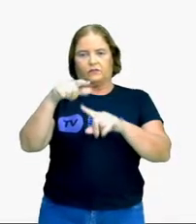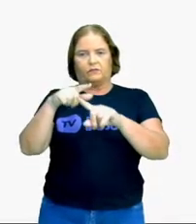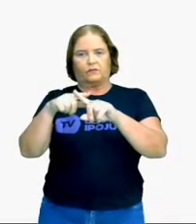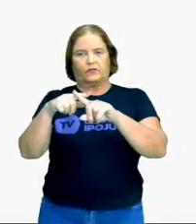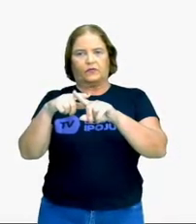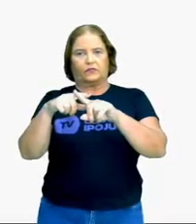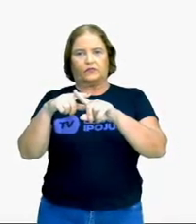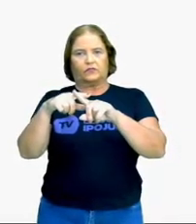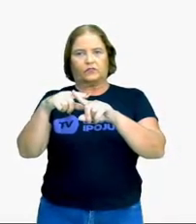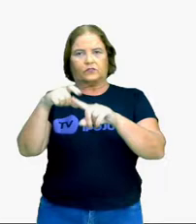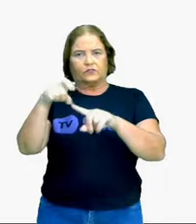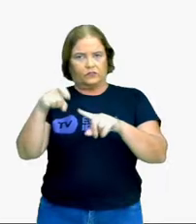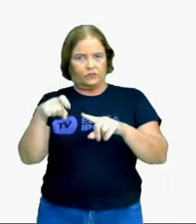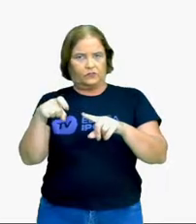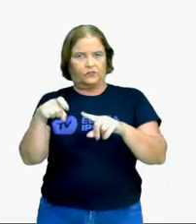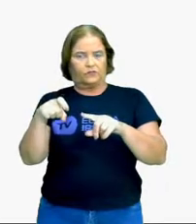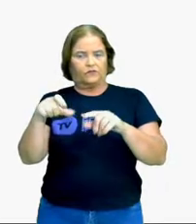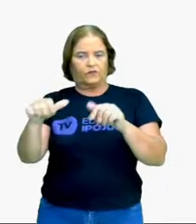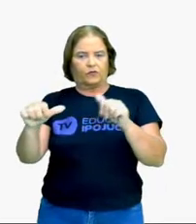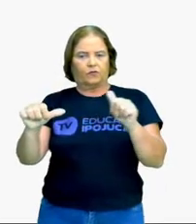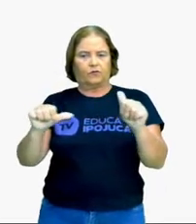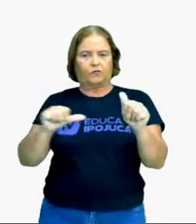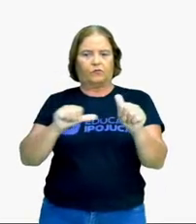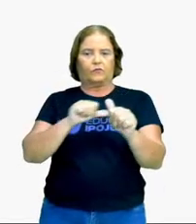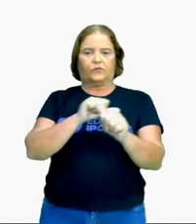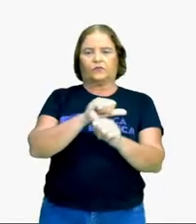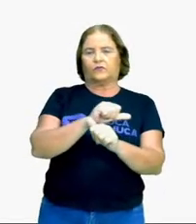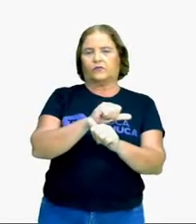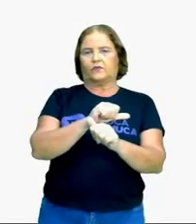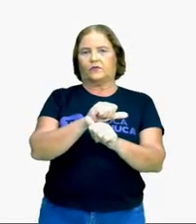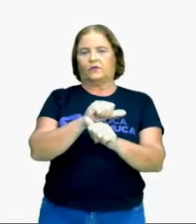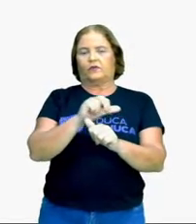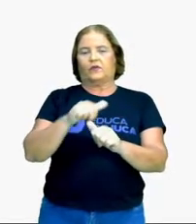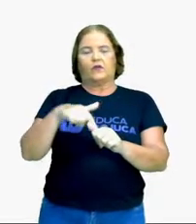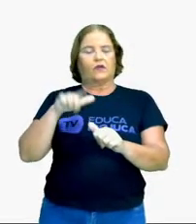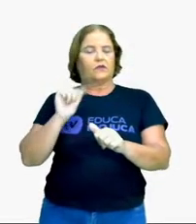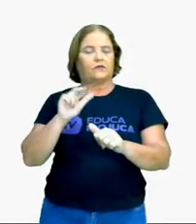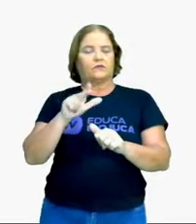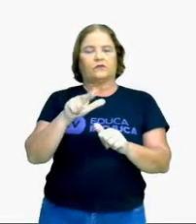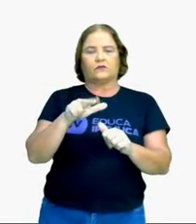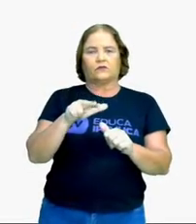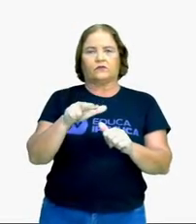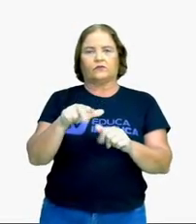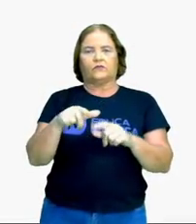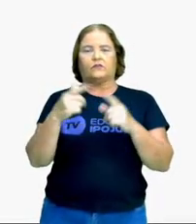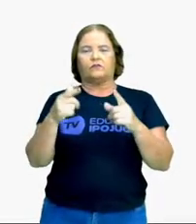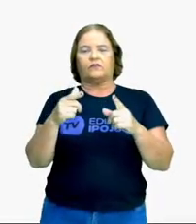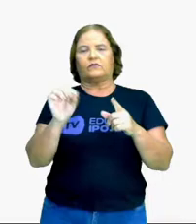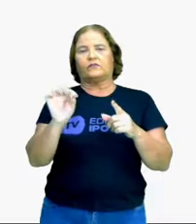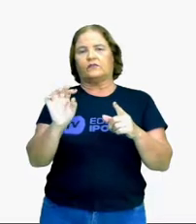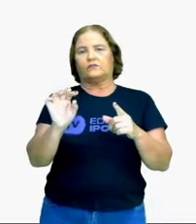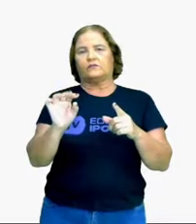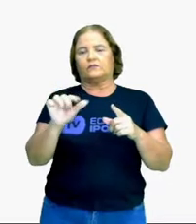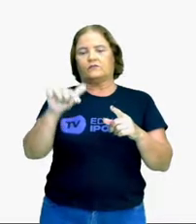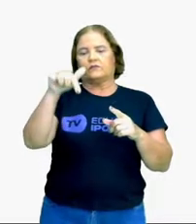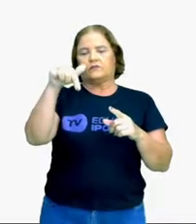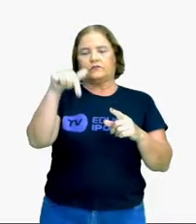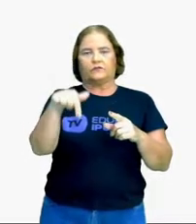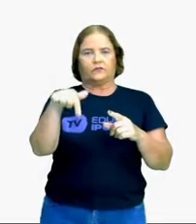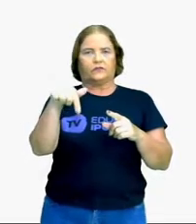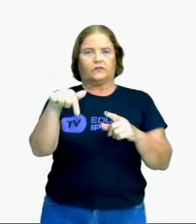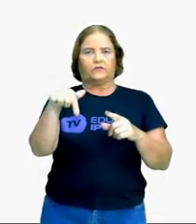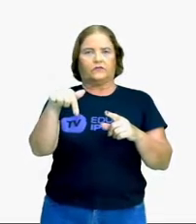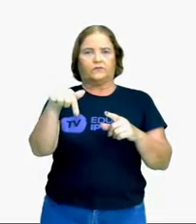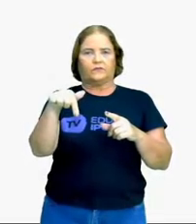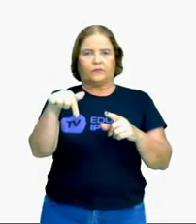agora vai dizer, passar o x para o primeiro membro antes da igualdade e vai sobrar apenas o 7, que é o número